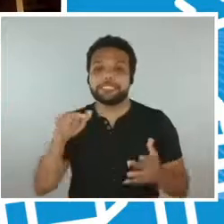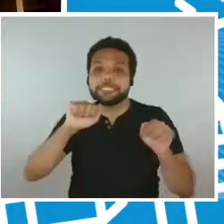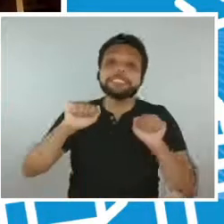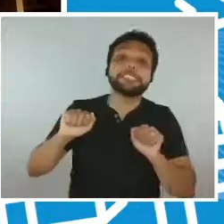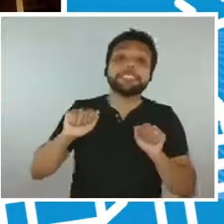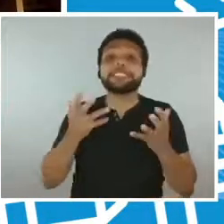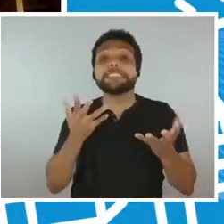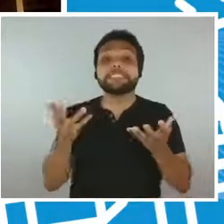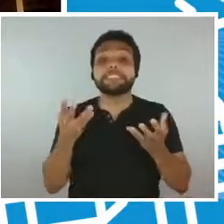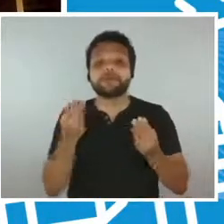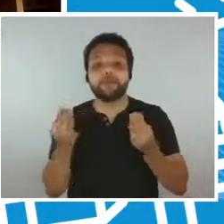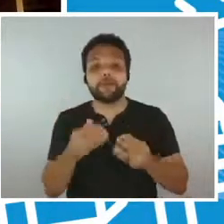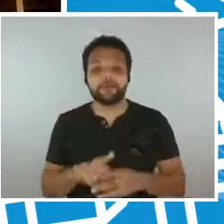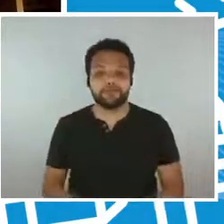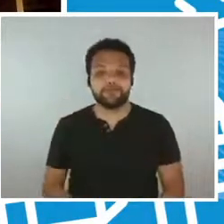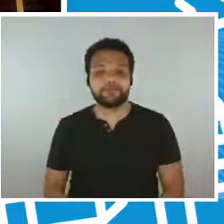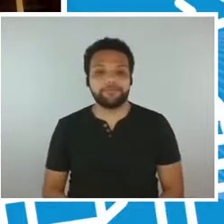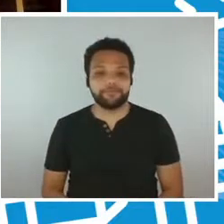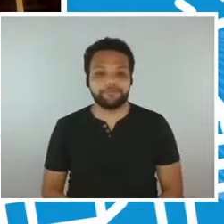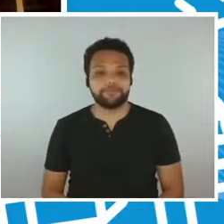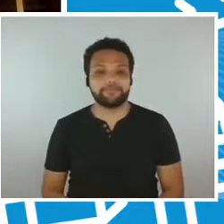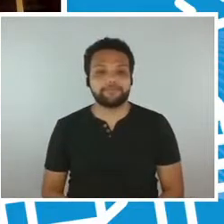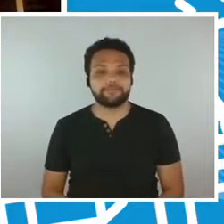Pode ser mesmo a sequência, professor Lente?